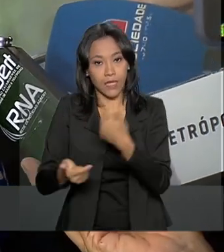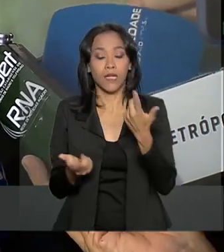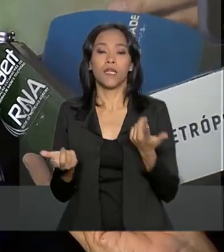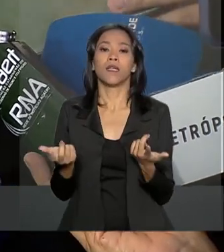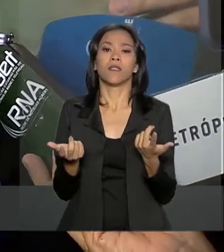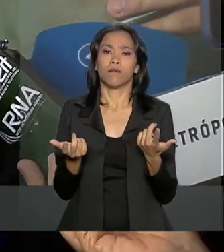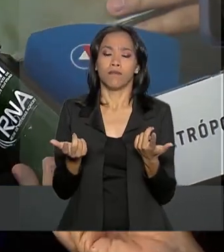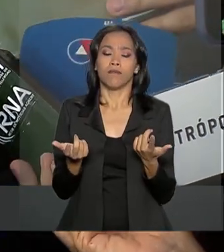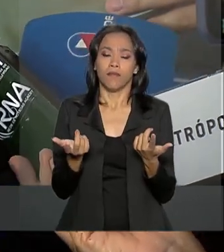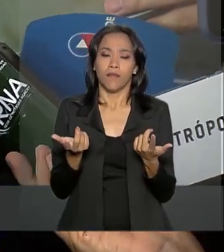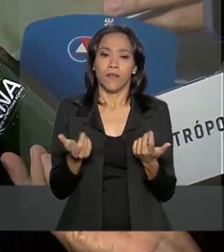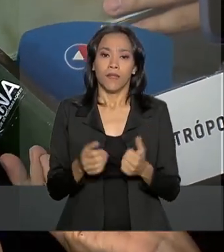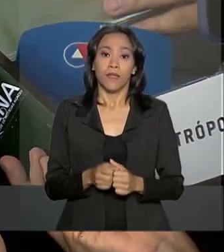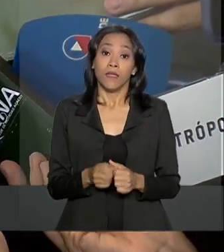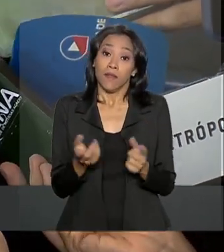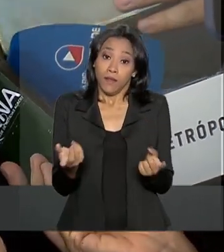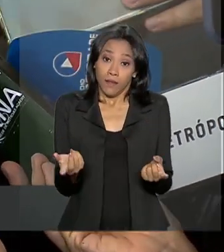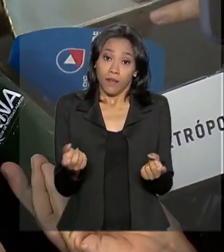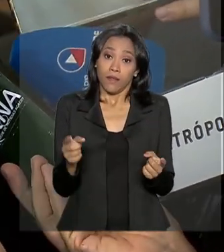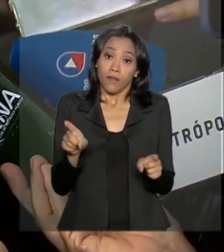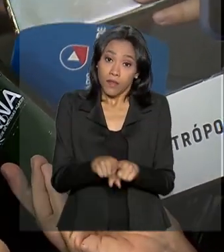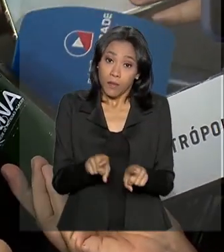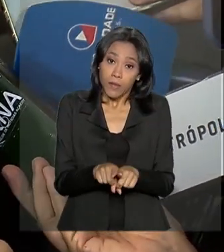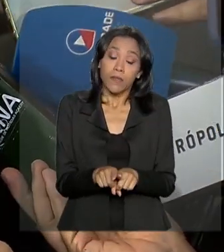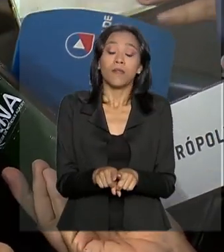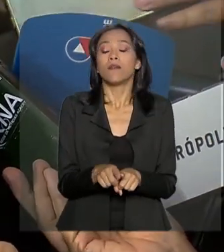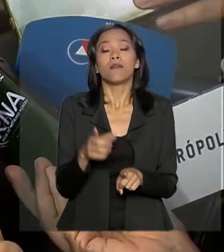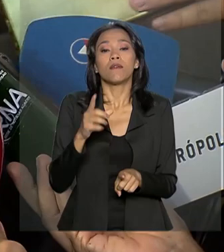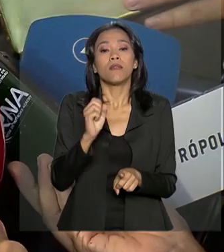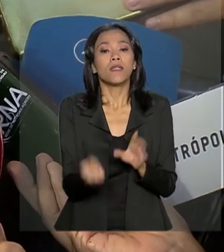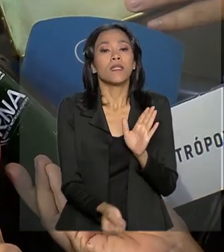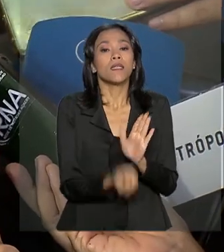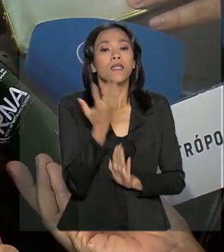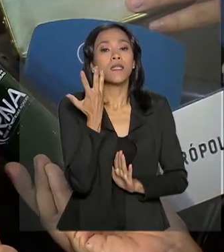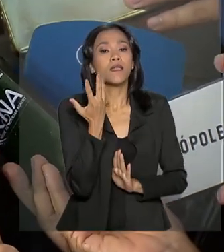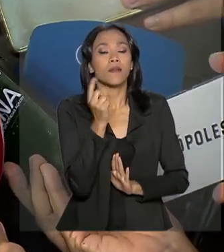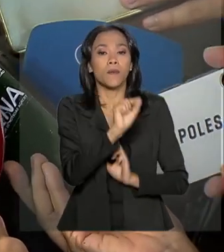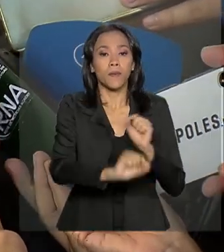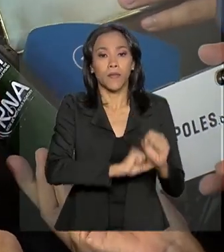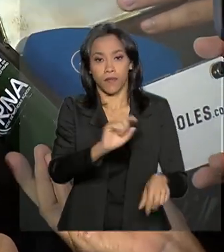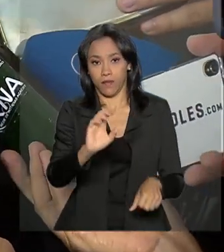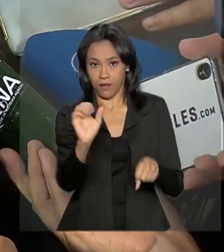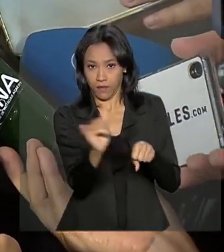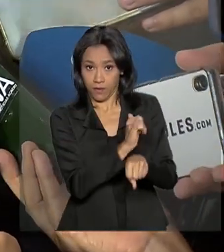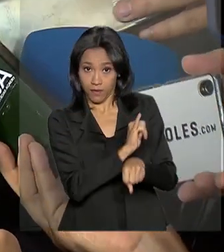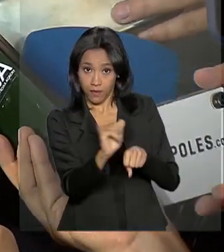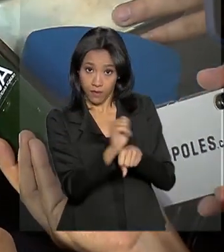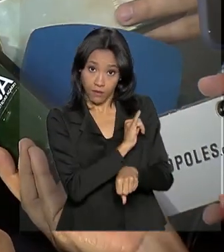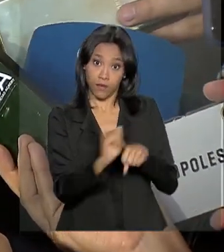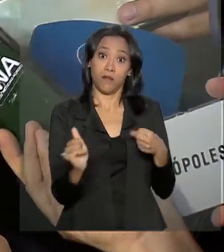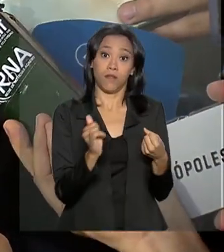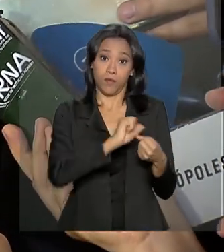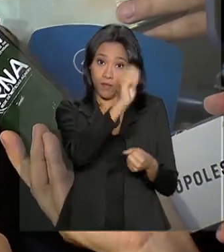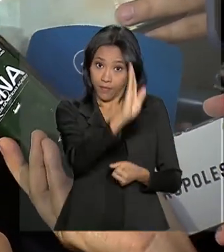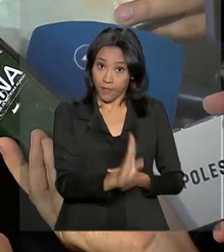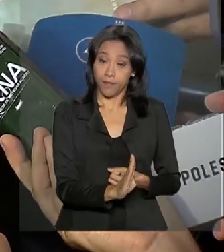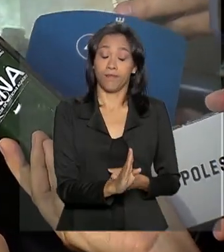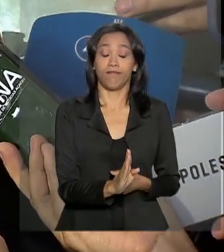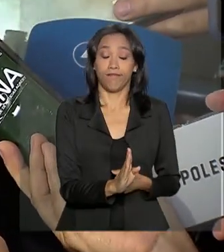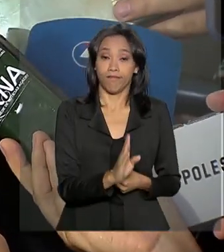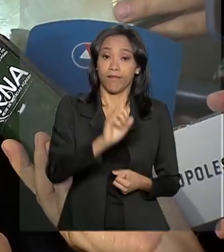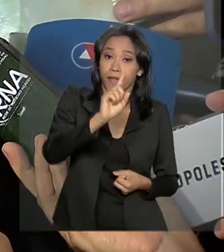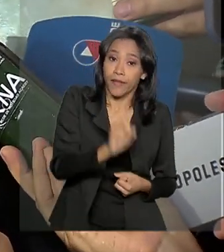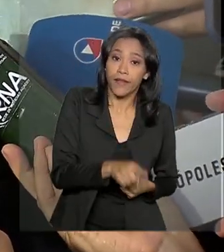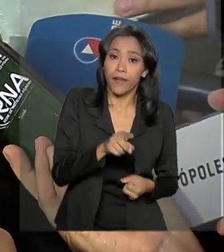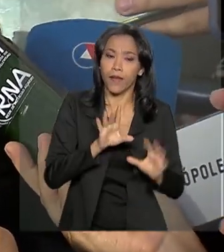atual Previdência e, por outro lado, cria um novo mecanismo para o Brasil do que diz respeito à